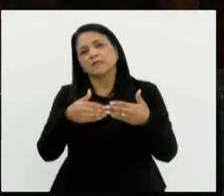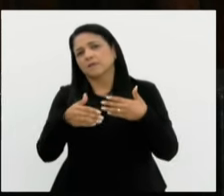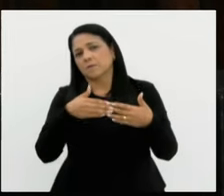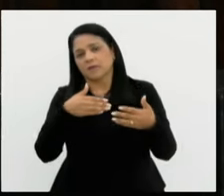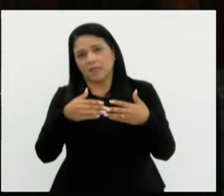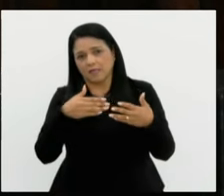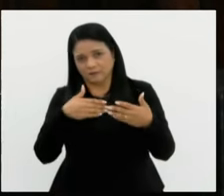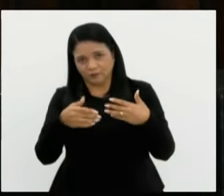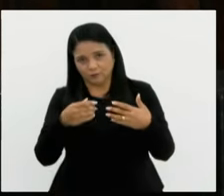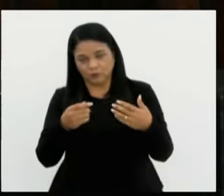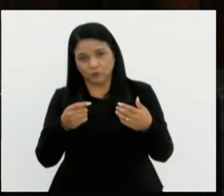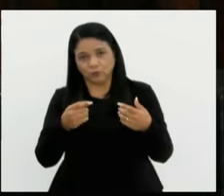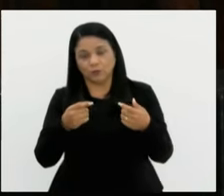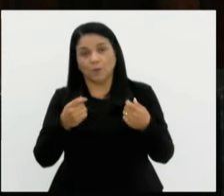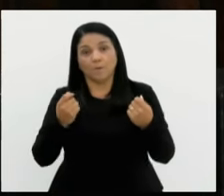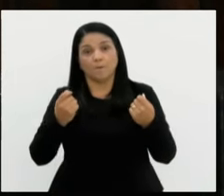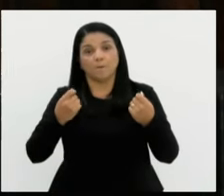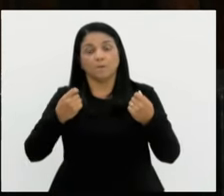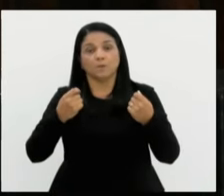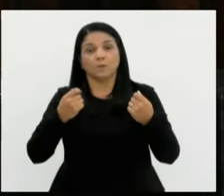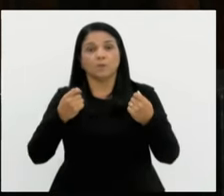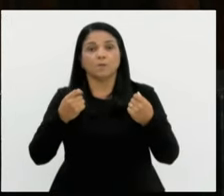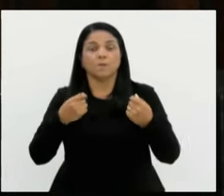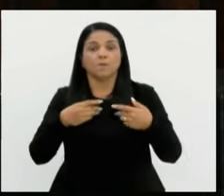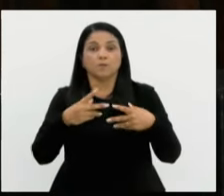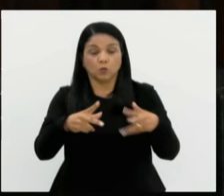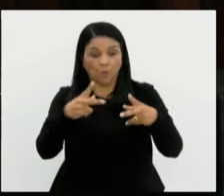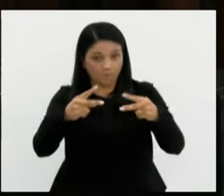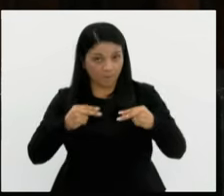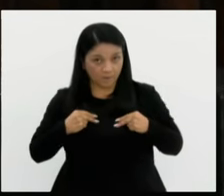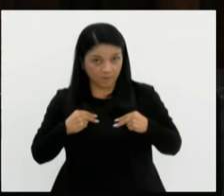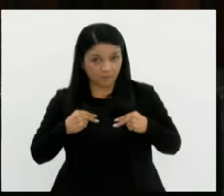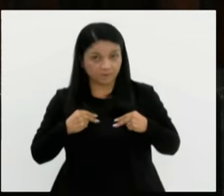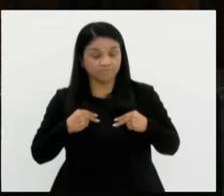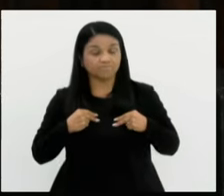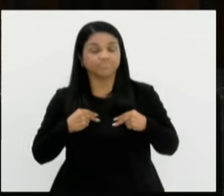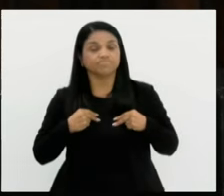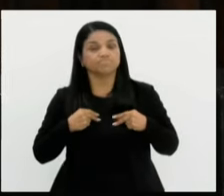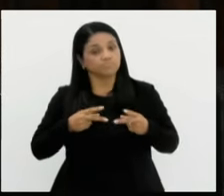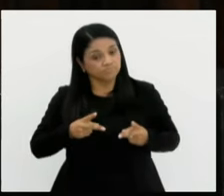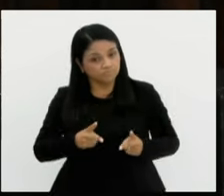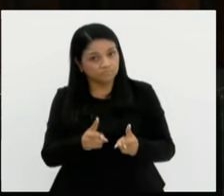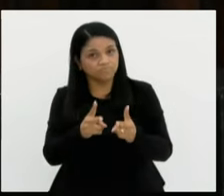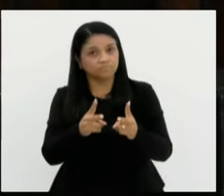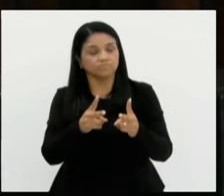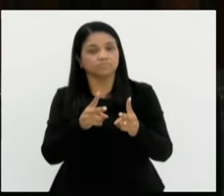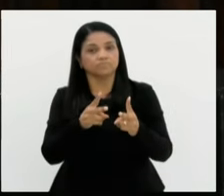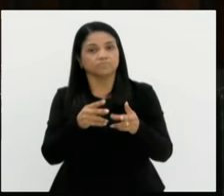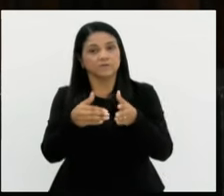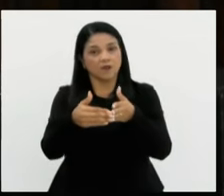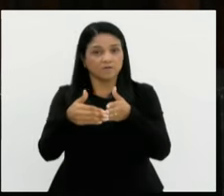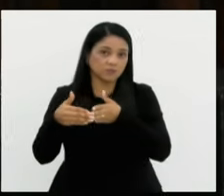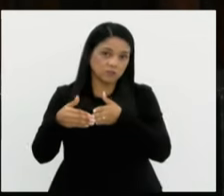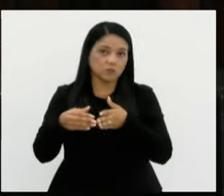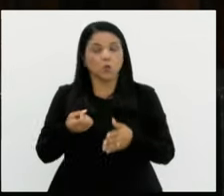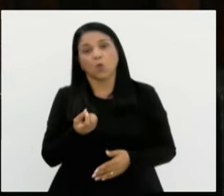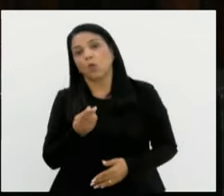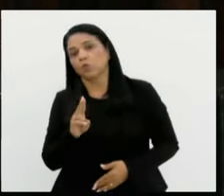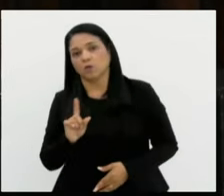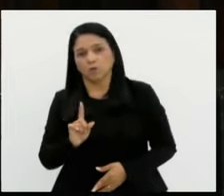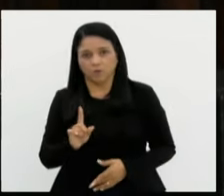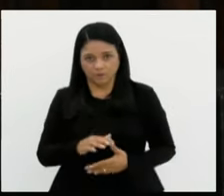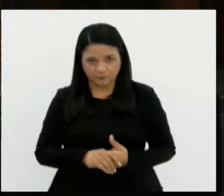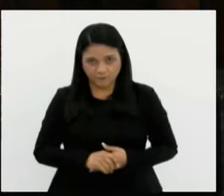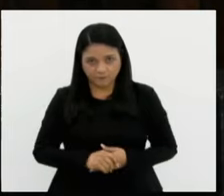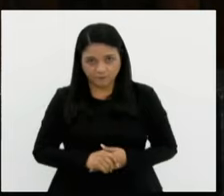nós mantemos a prerrogativa do parlamento ou não? É essa a questão. E